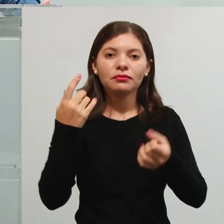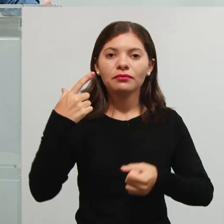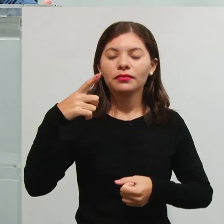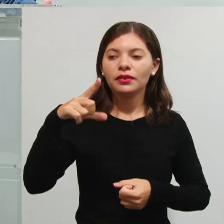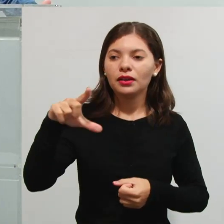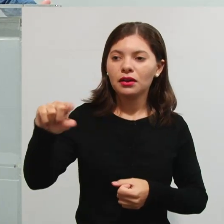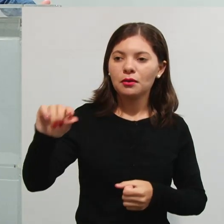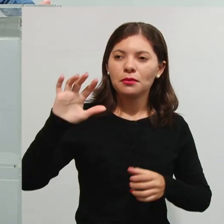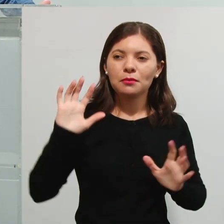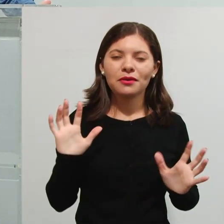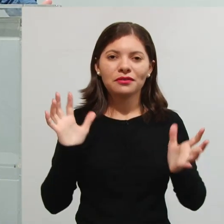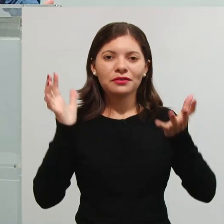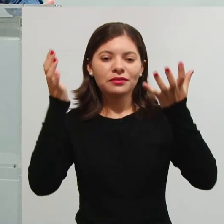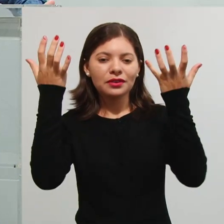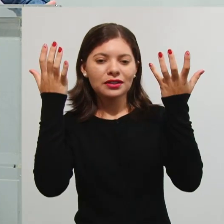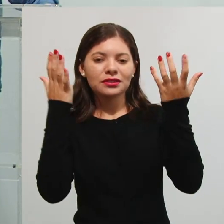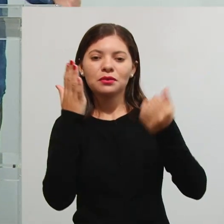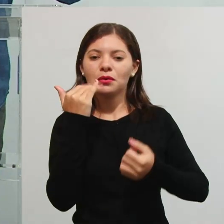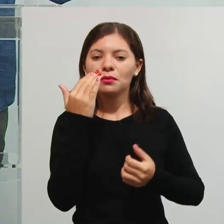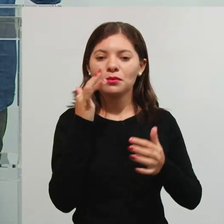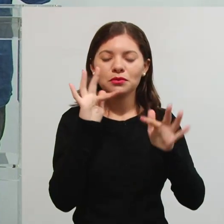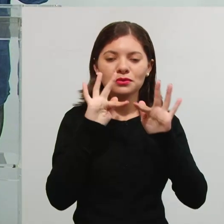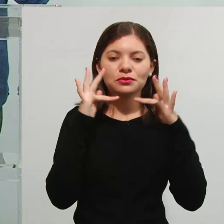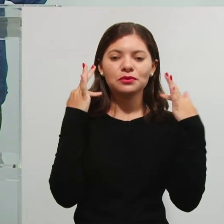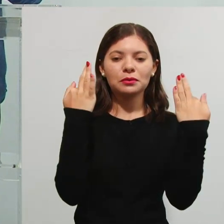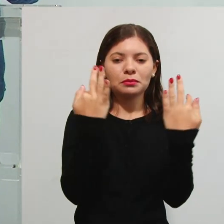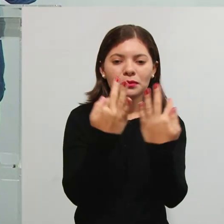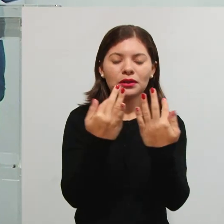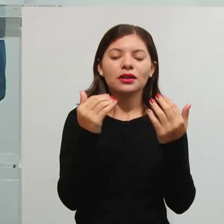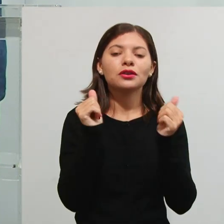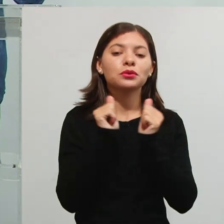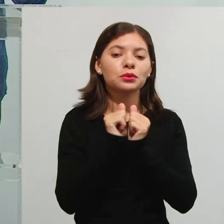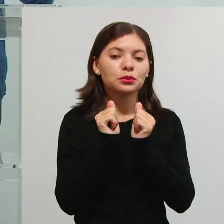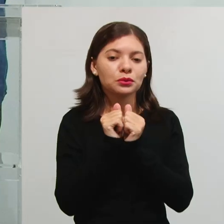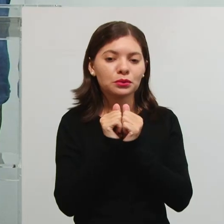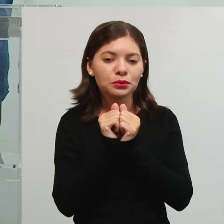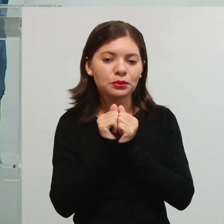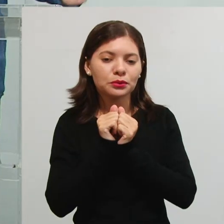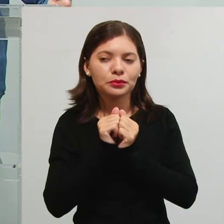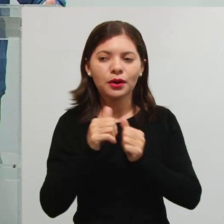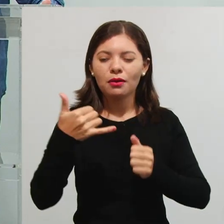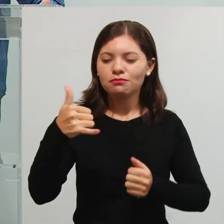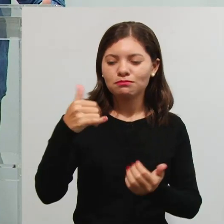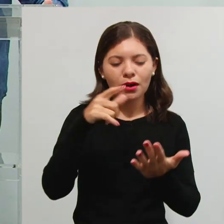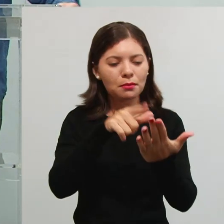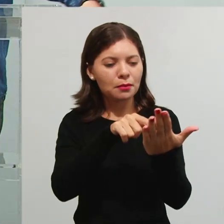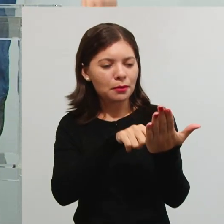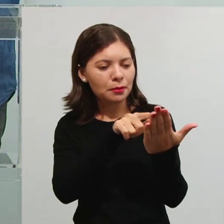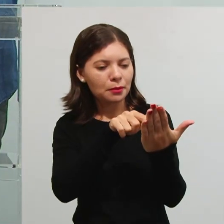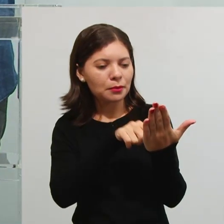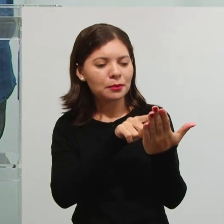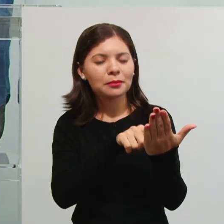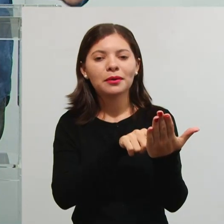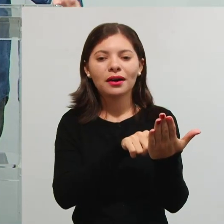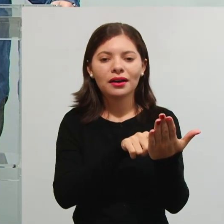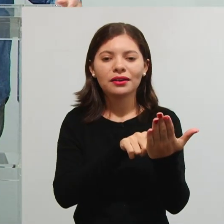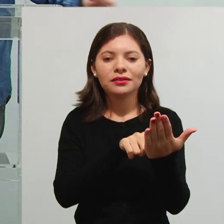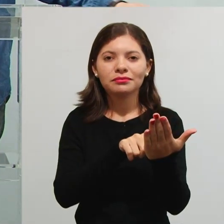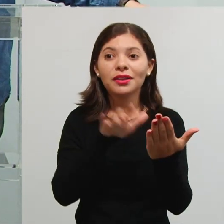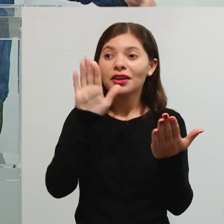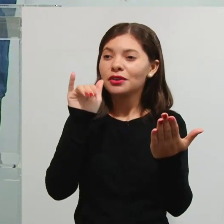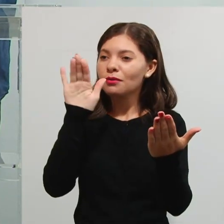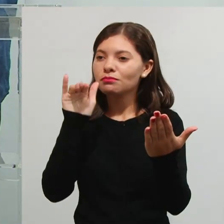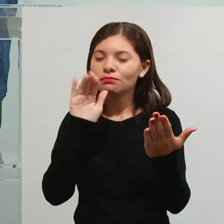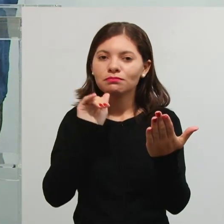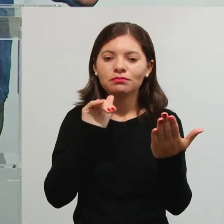confraternização, você quer participar de um almoço em família, você chama pelo aplicativo no seu celular, basta ter internet, e aí você paga aquela corrida,